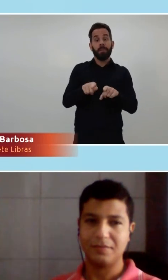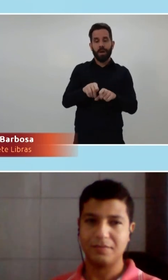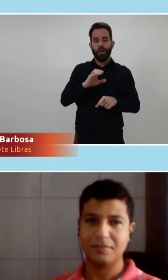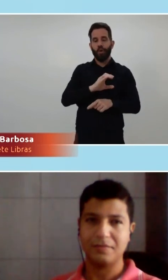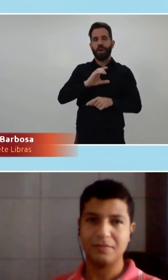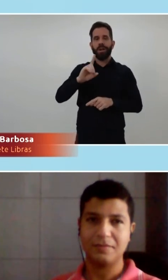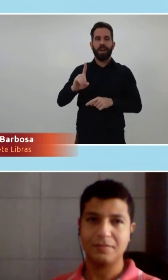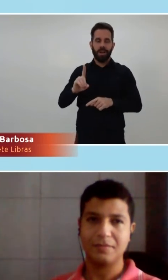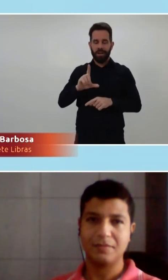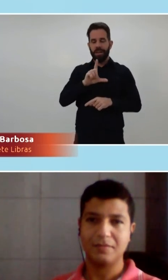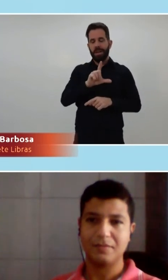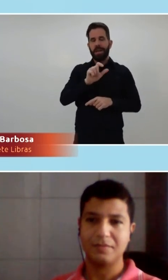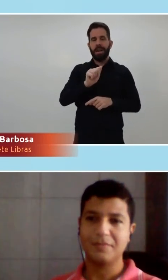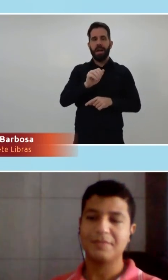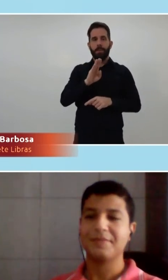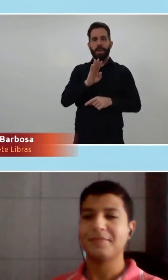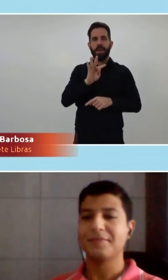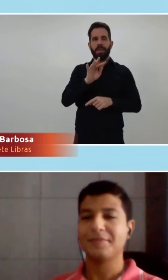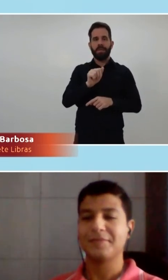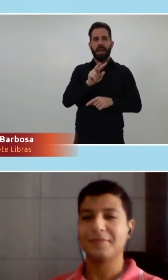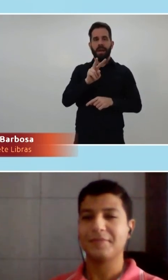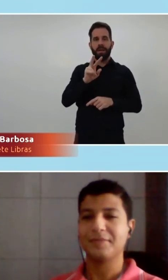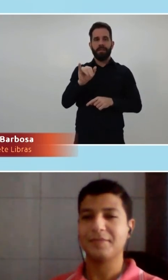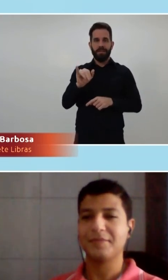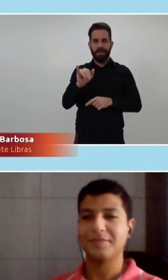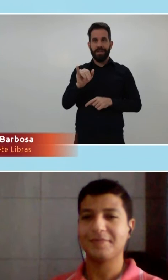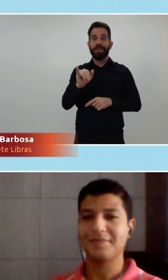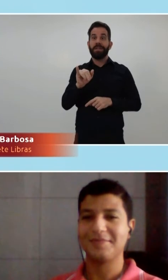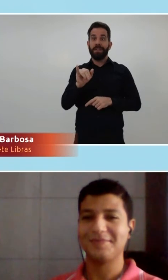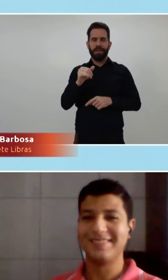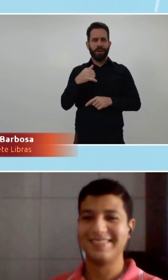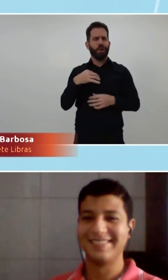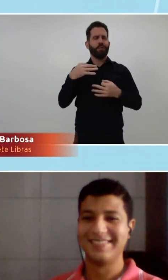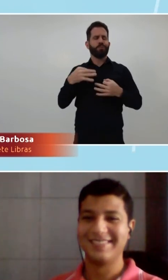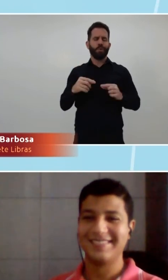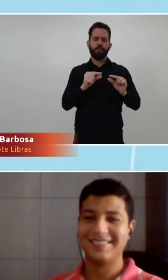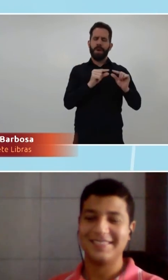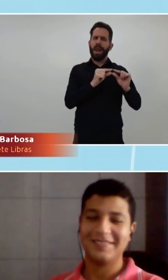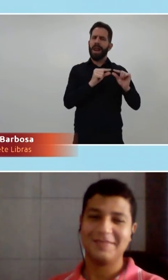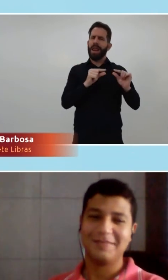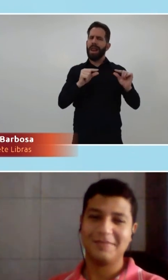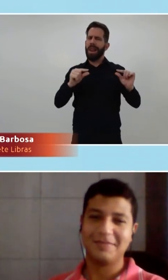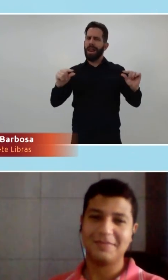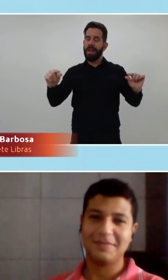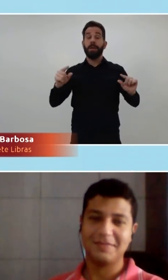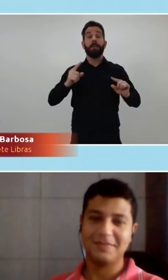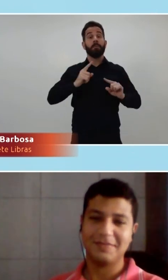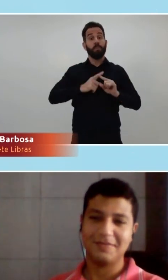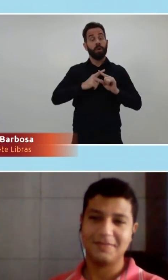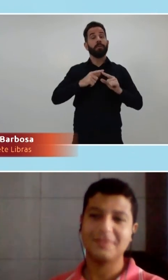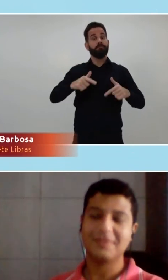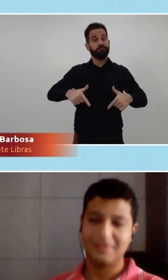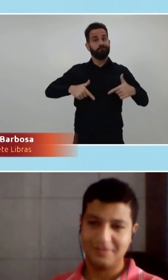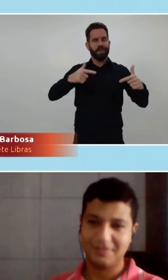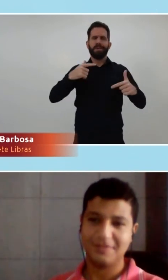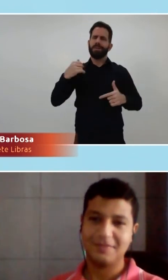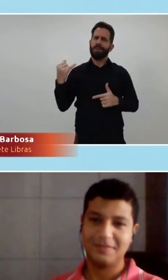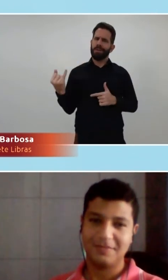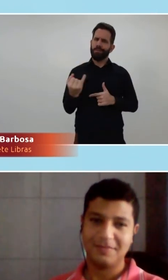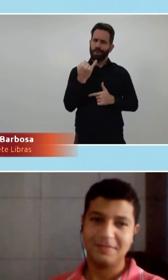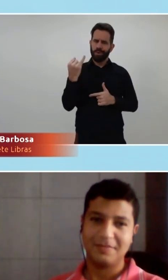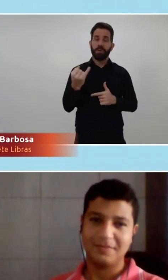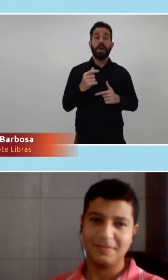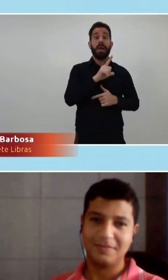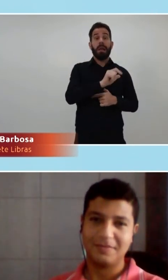do Labitave. Vou fazer questão de falar o nome completinho do Labitave, que é uma iniciativa muito importante, que é o Laboratório de